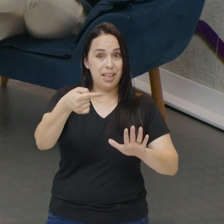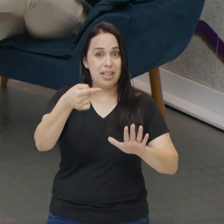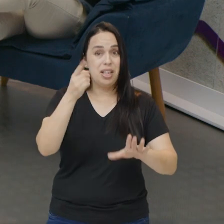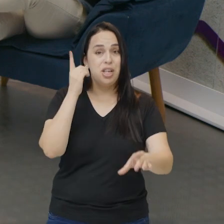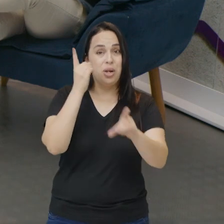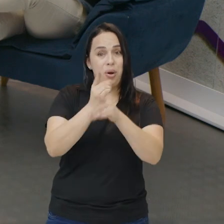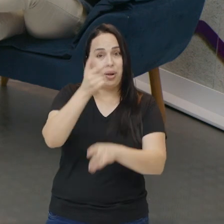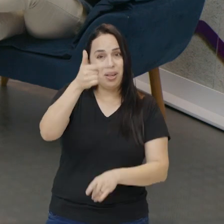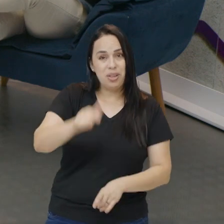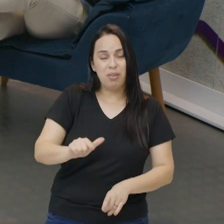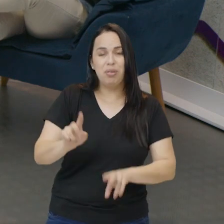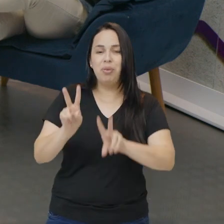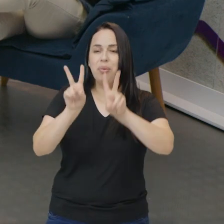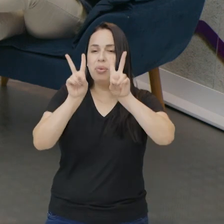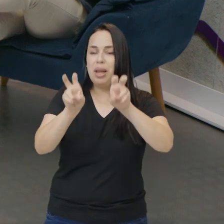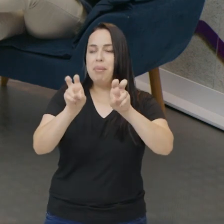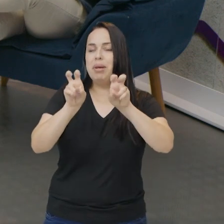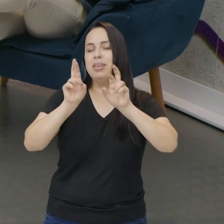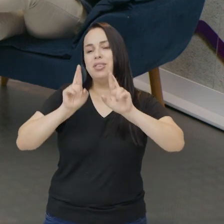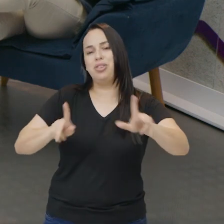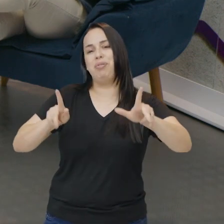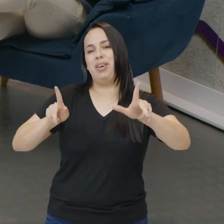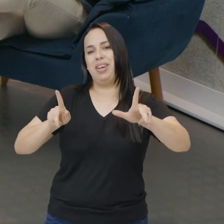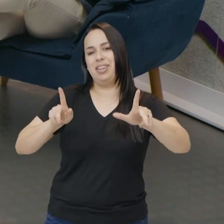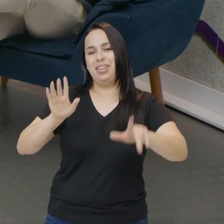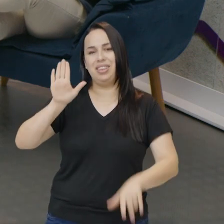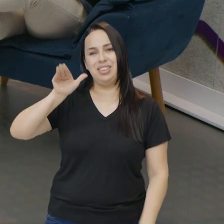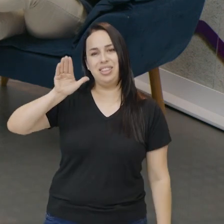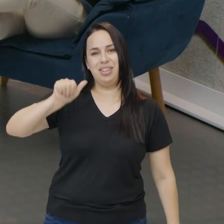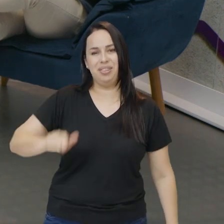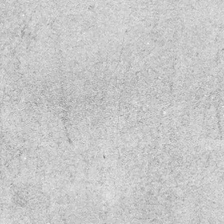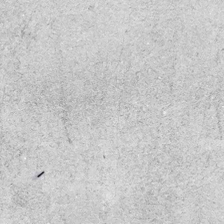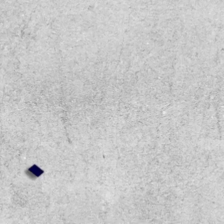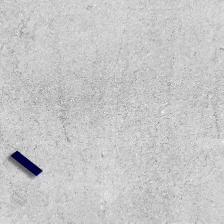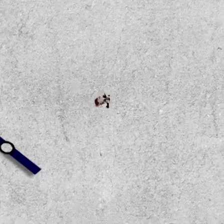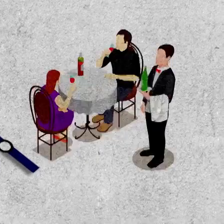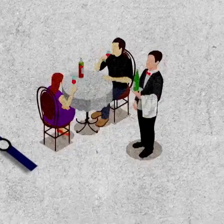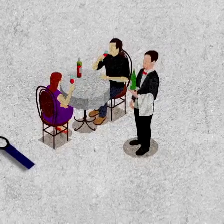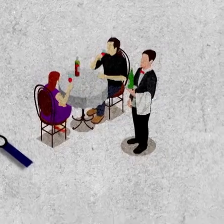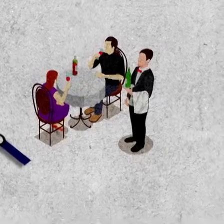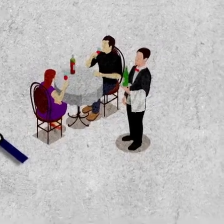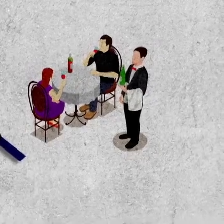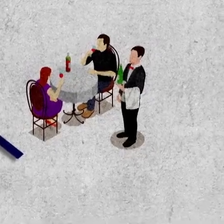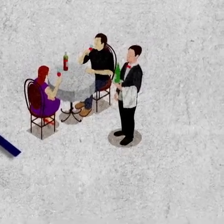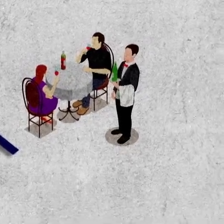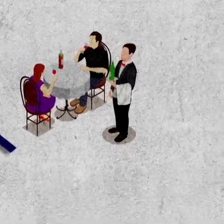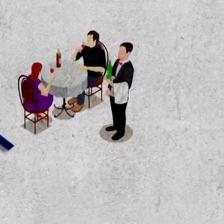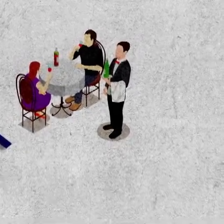vem, nessa mesma estação, mas sempre com um destino diferente. Até lá!